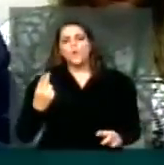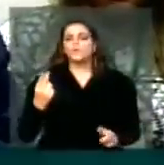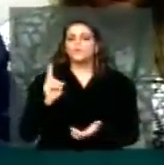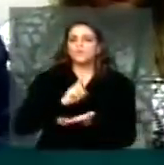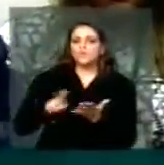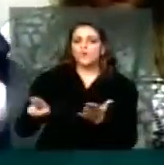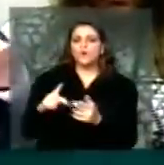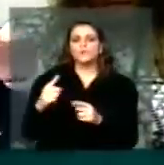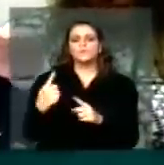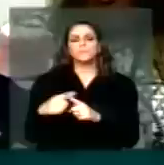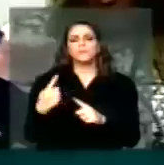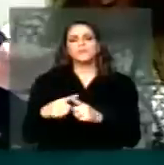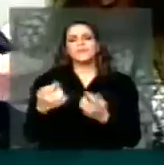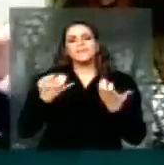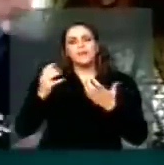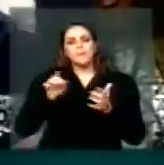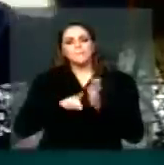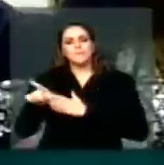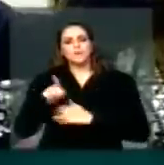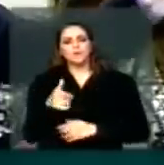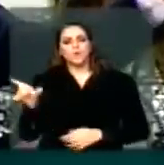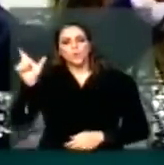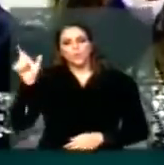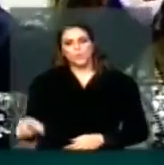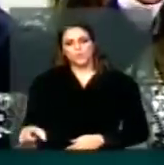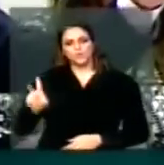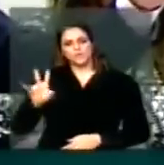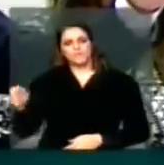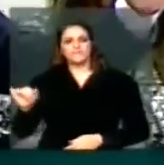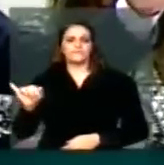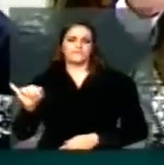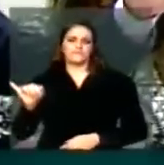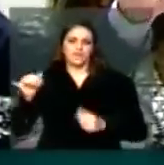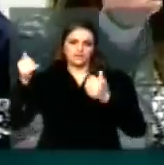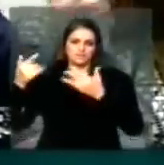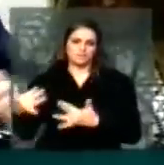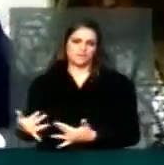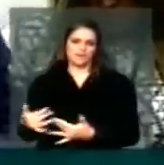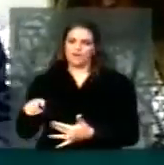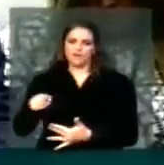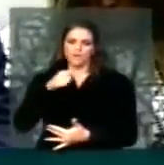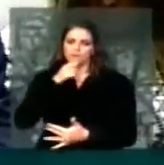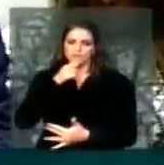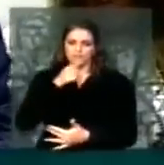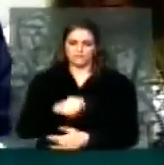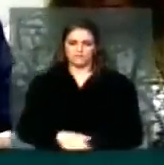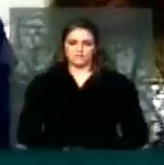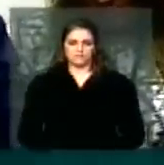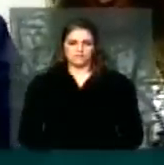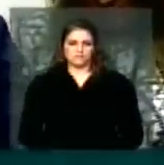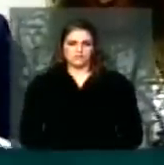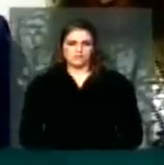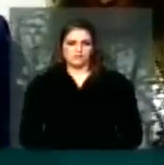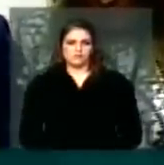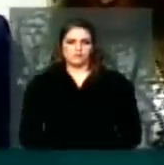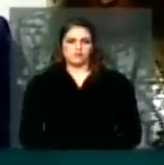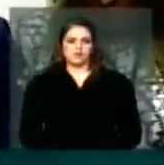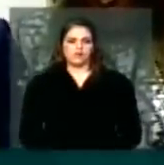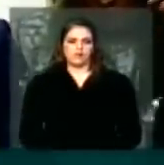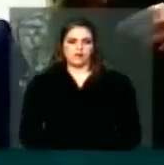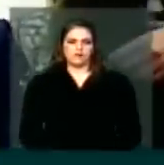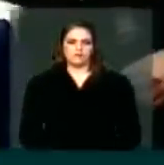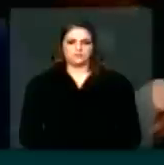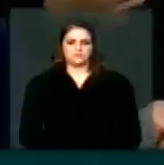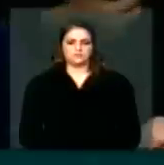inscreveram para questionar ao convidado que virá após. Presidente, tem duas listas diferentes, presidente. Foram feitas